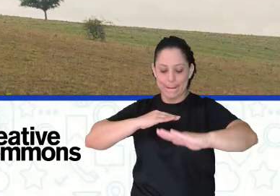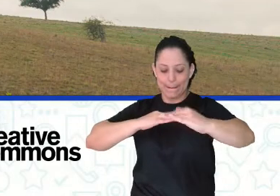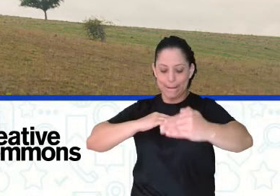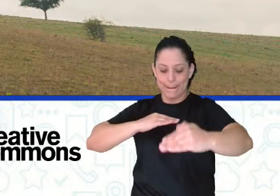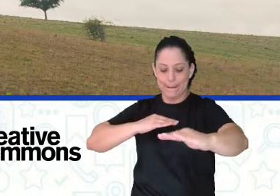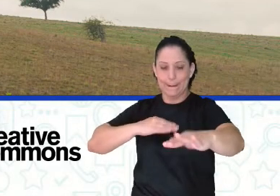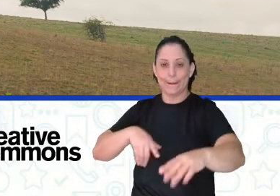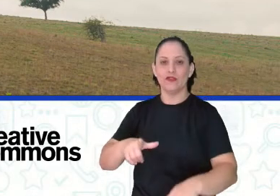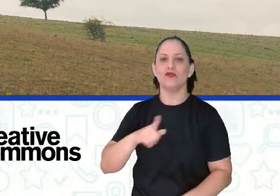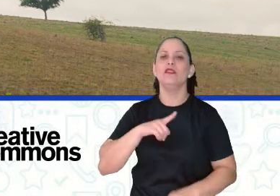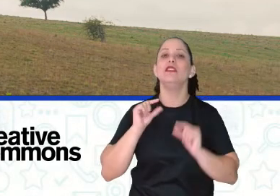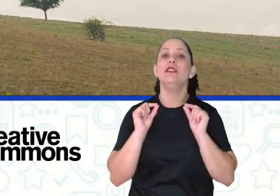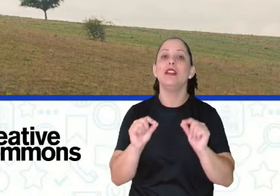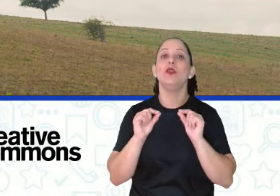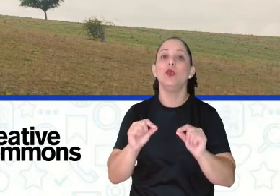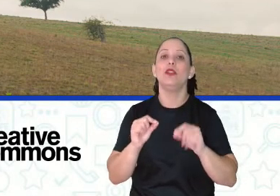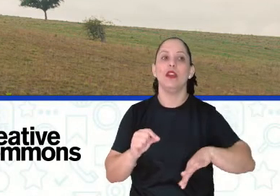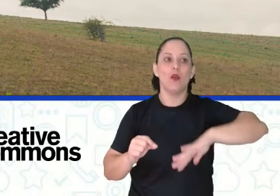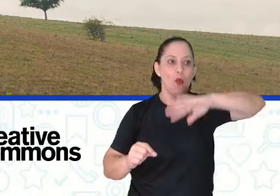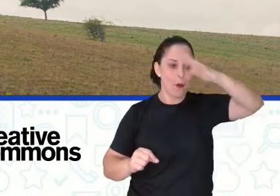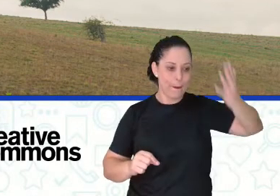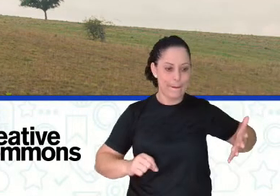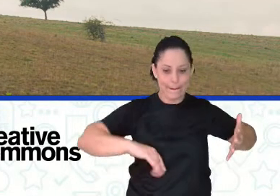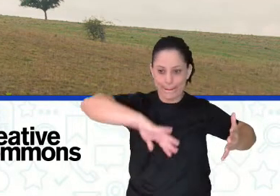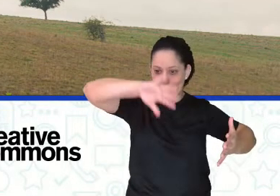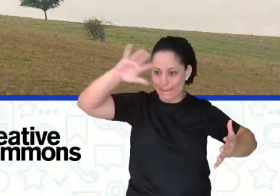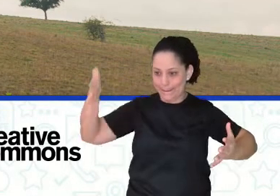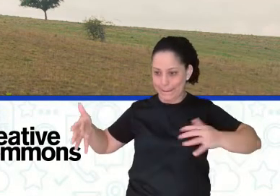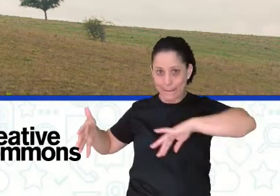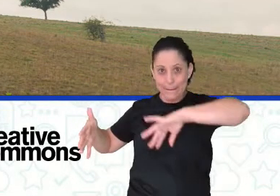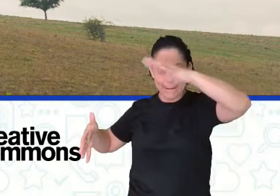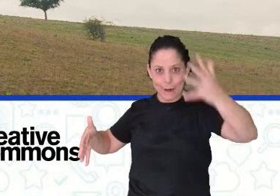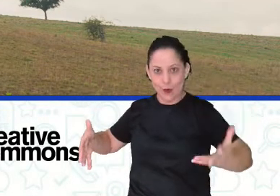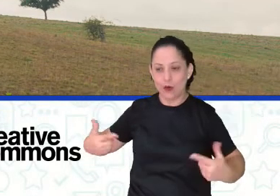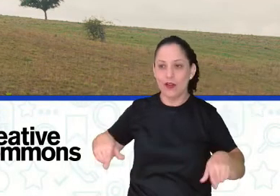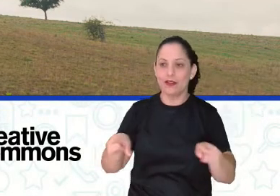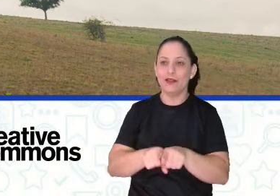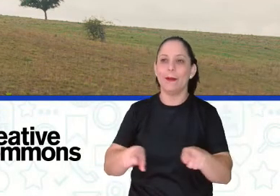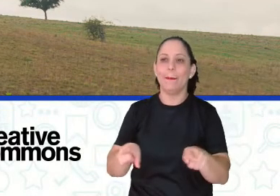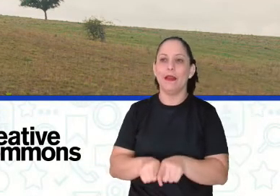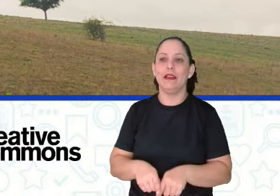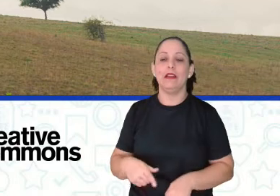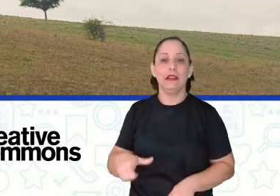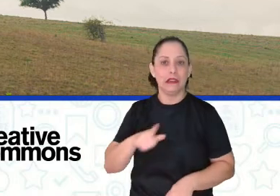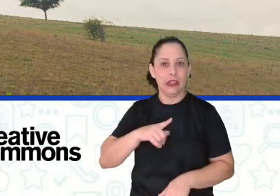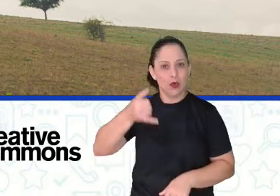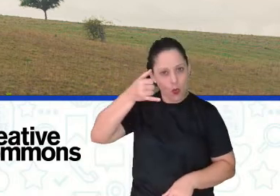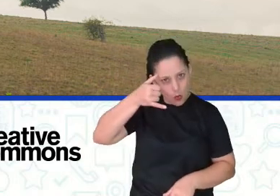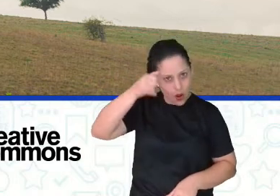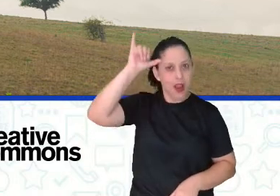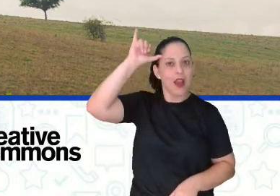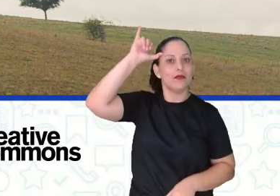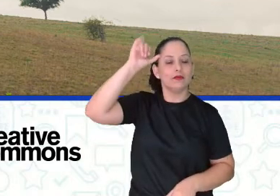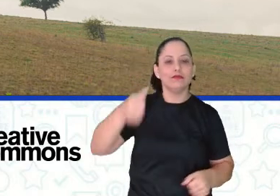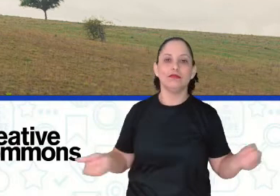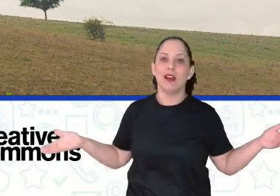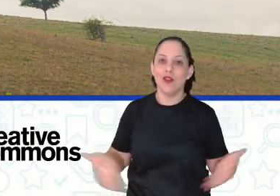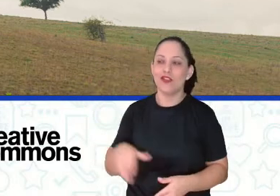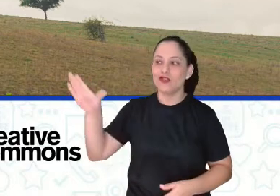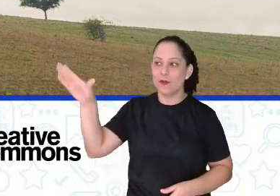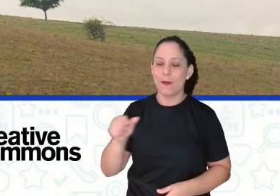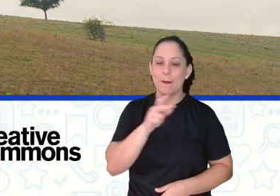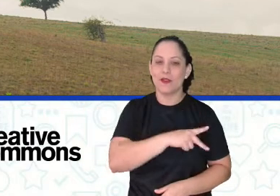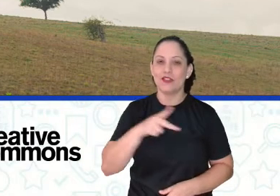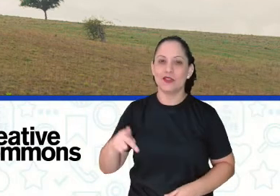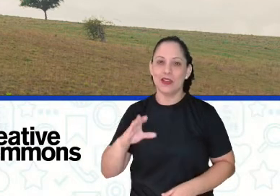representações. Observem também que tem os morrinhos, né? E o gado, né, que aí está sendo bem explorado. Eu vou chamar a professora Cláudia,